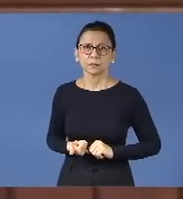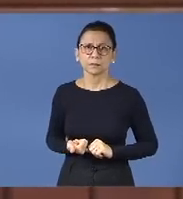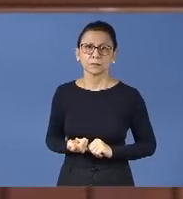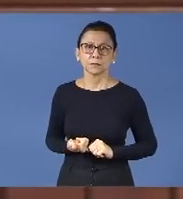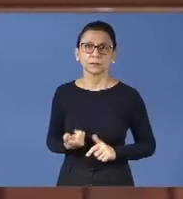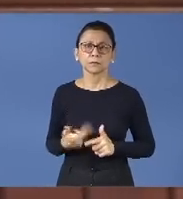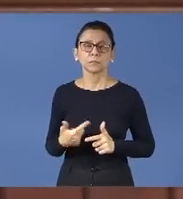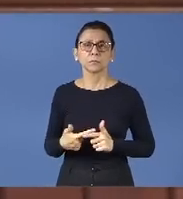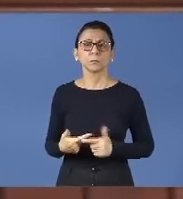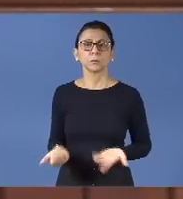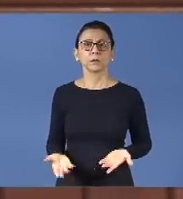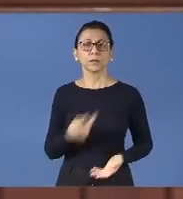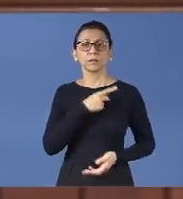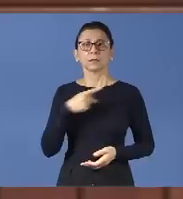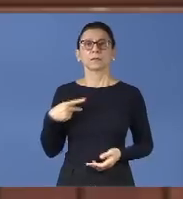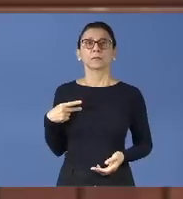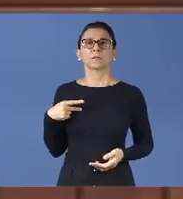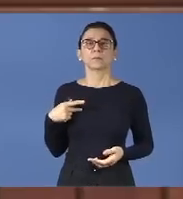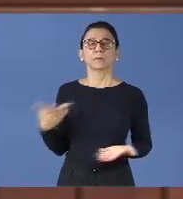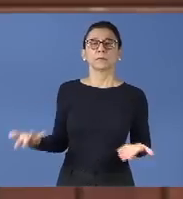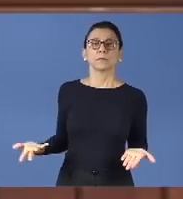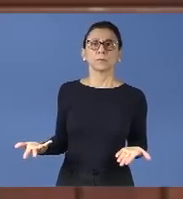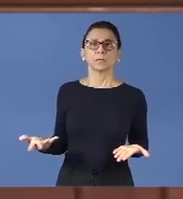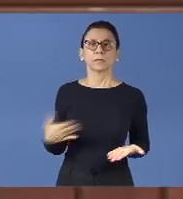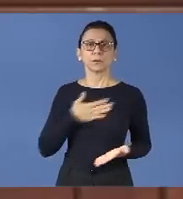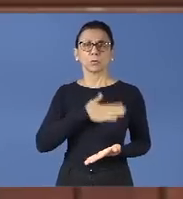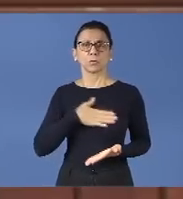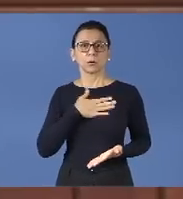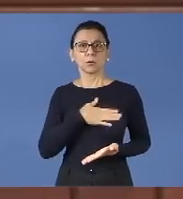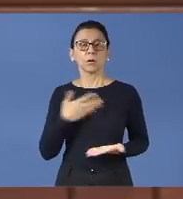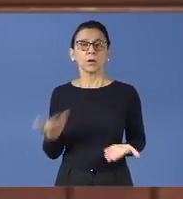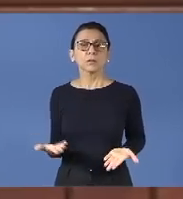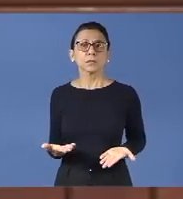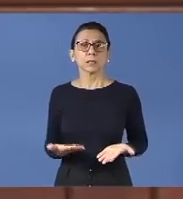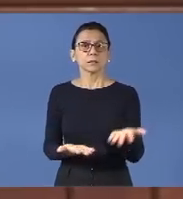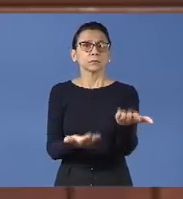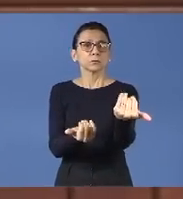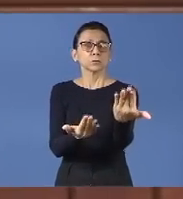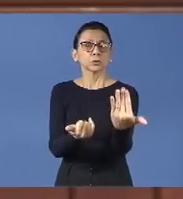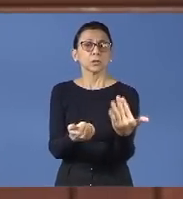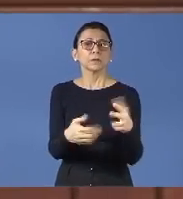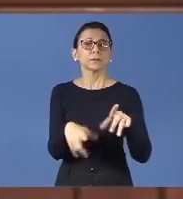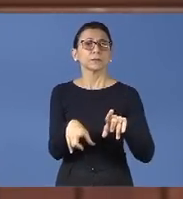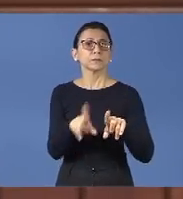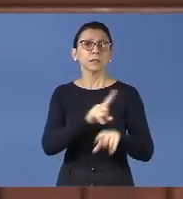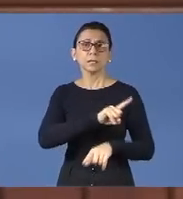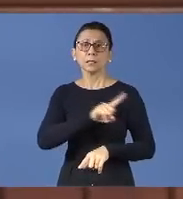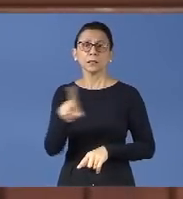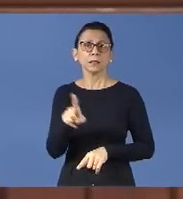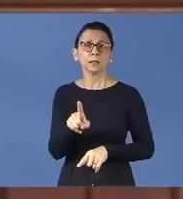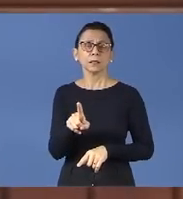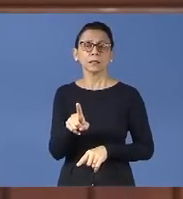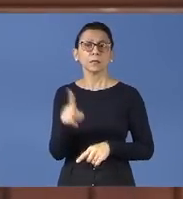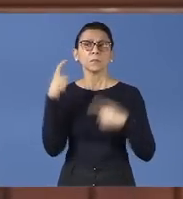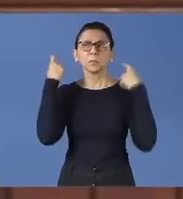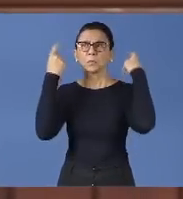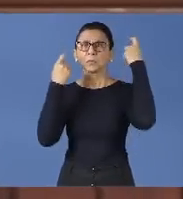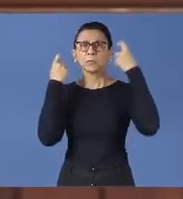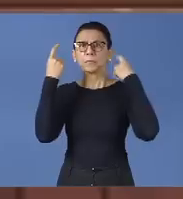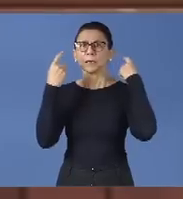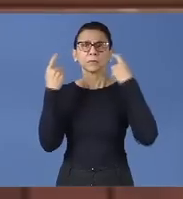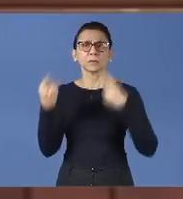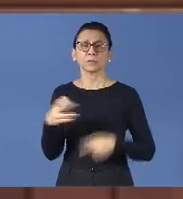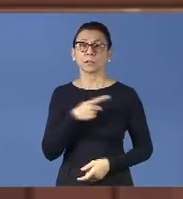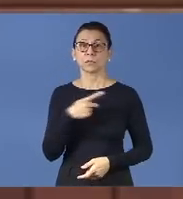o indivíduo, ele quer satisfazer os jovens. Jovens não está atrás disso. Os jovens não estão preocupados com isso. Quem está preocupado